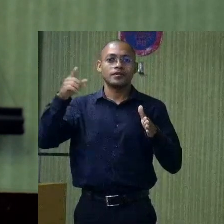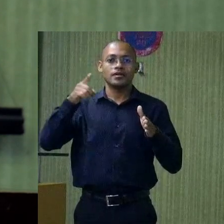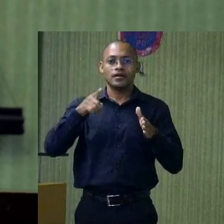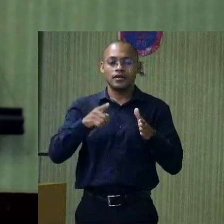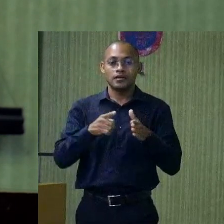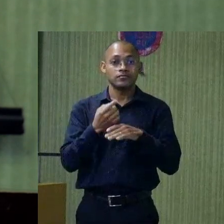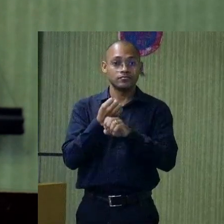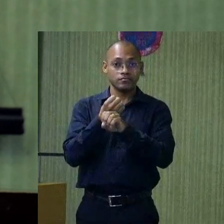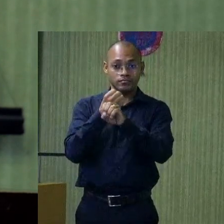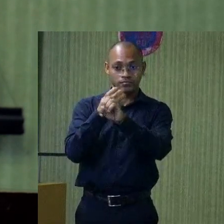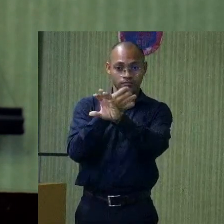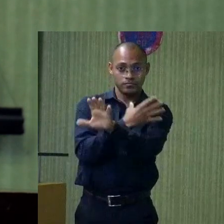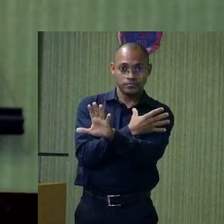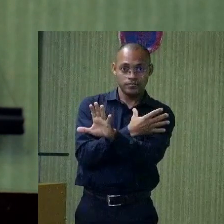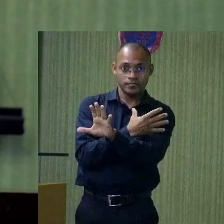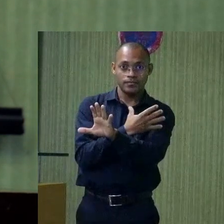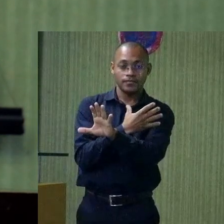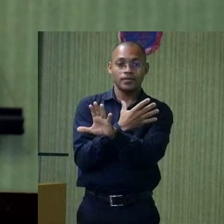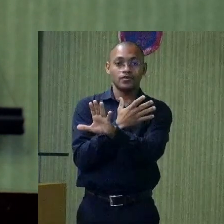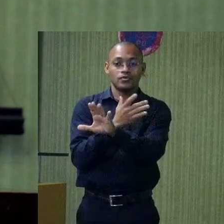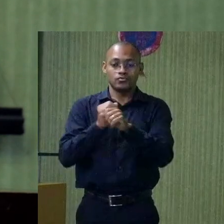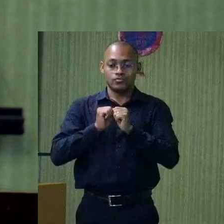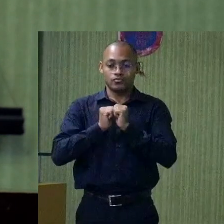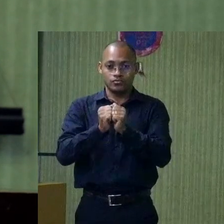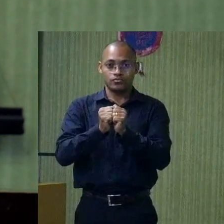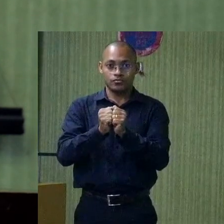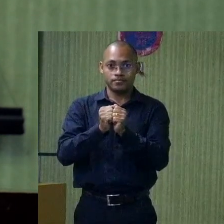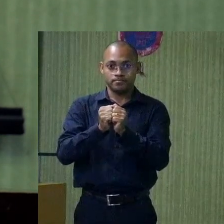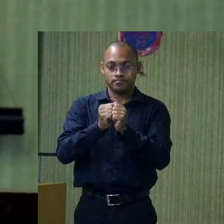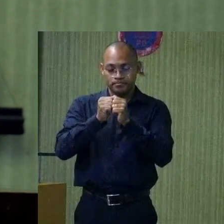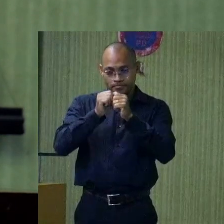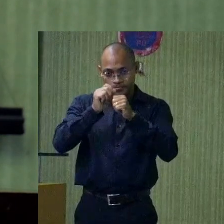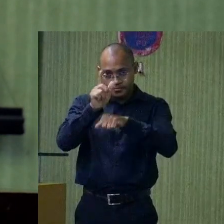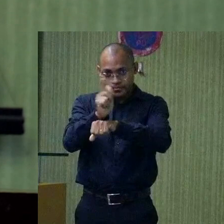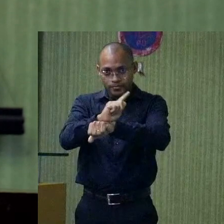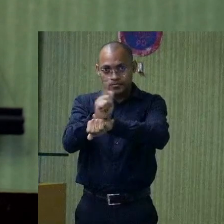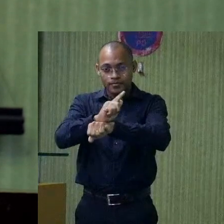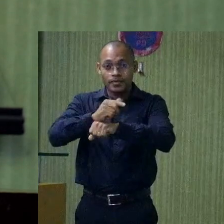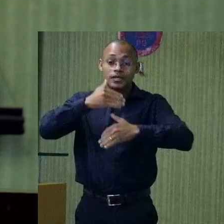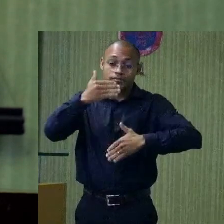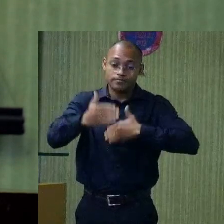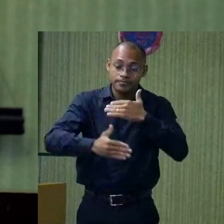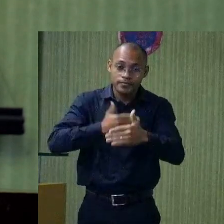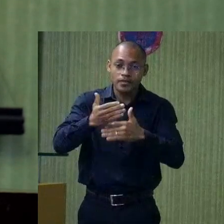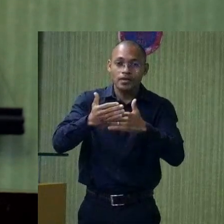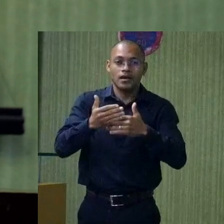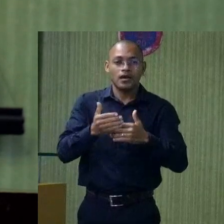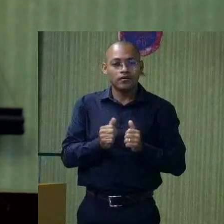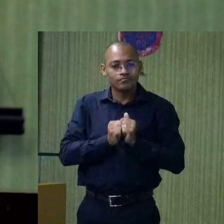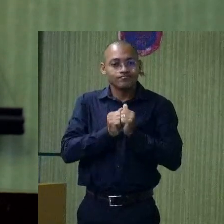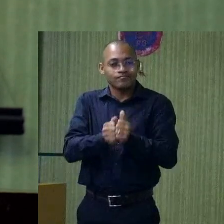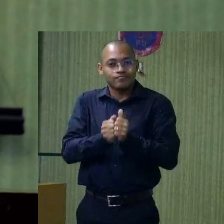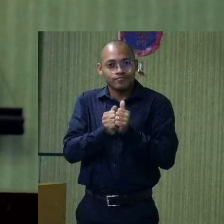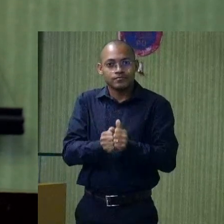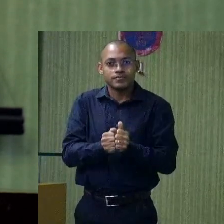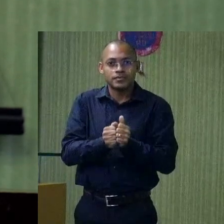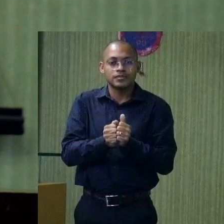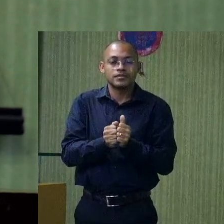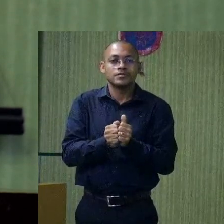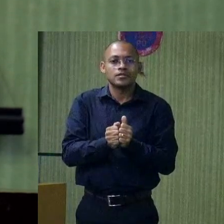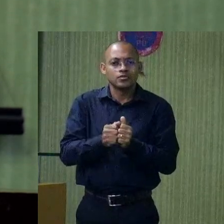virtual né com os gestores para justamente ir acompanhando o passo a passo desde